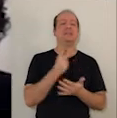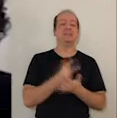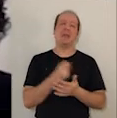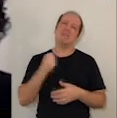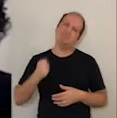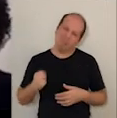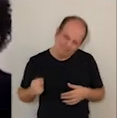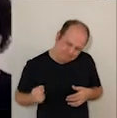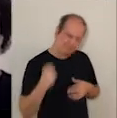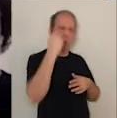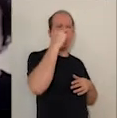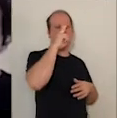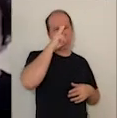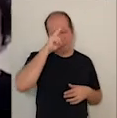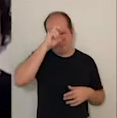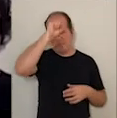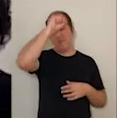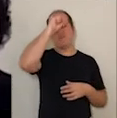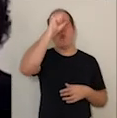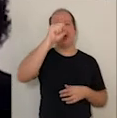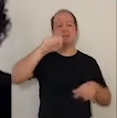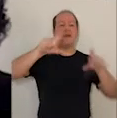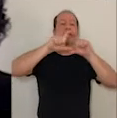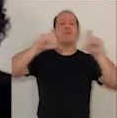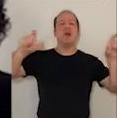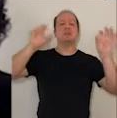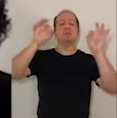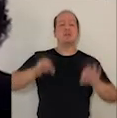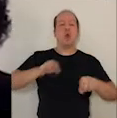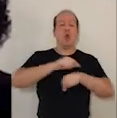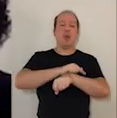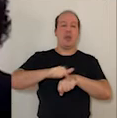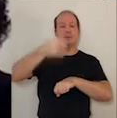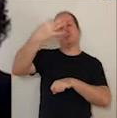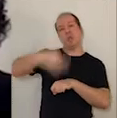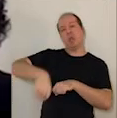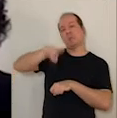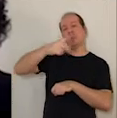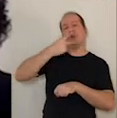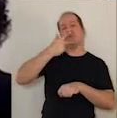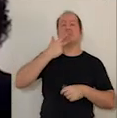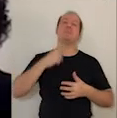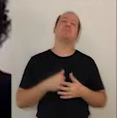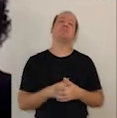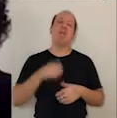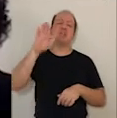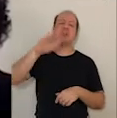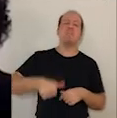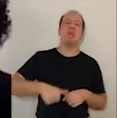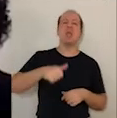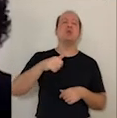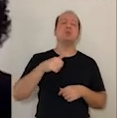a força. Eis a primeira frase honesta que sai de sua boca. E chamei por socorro.